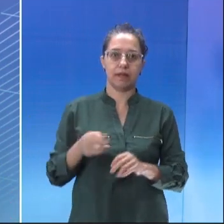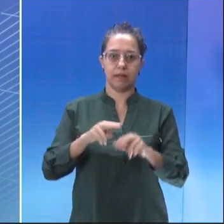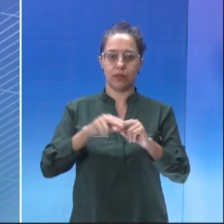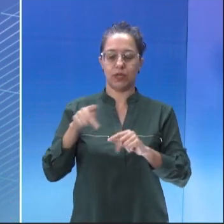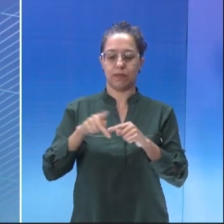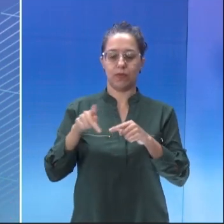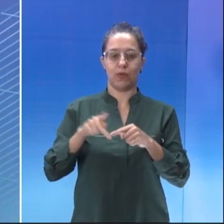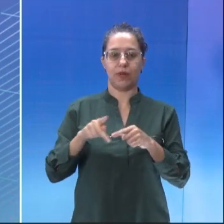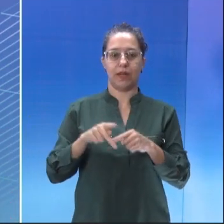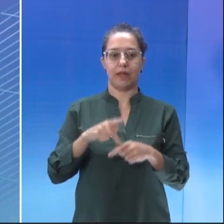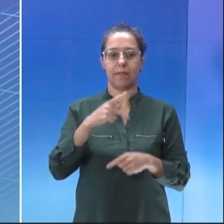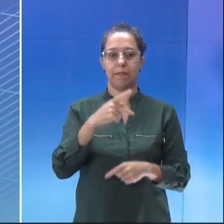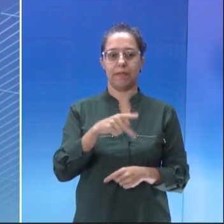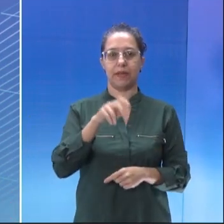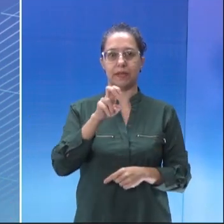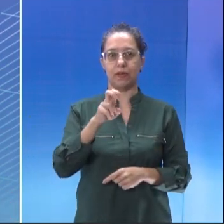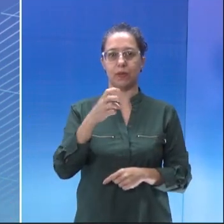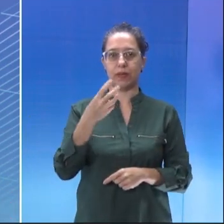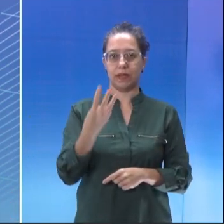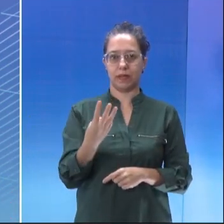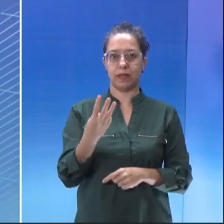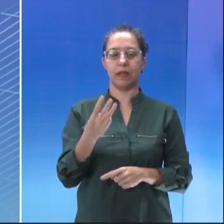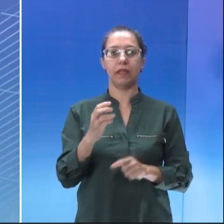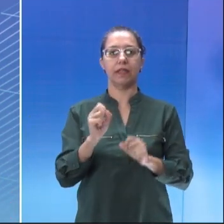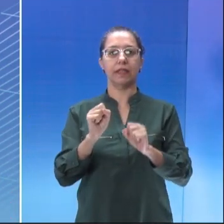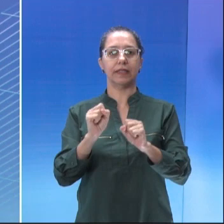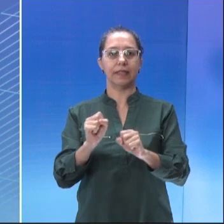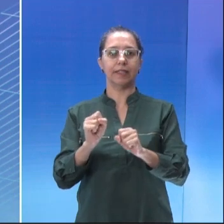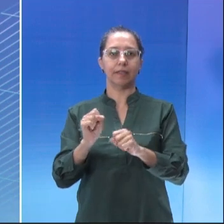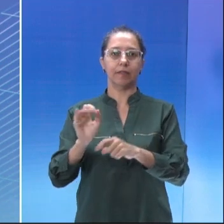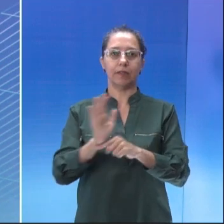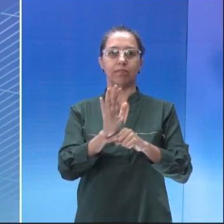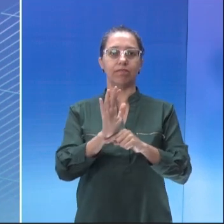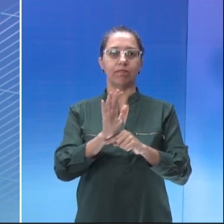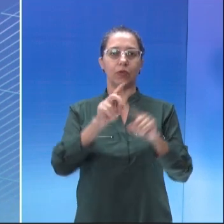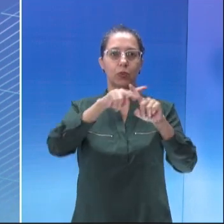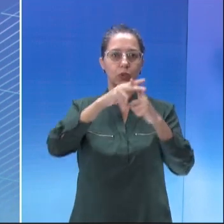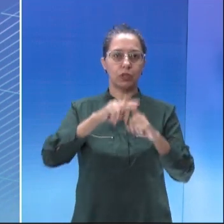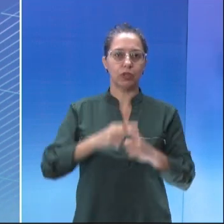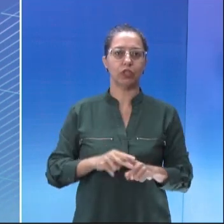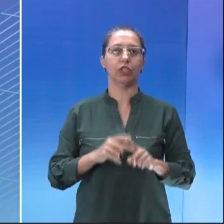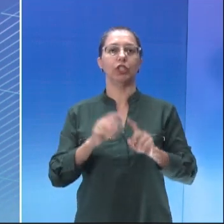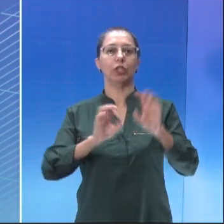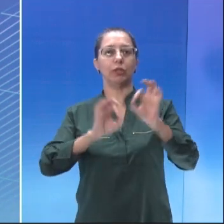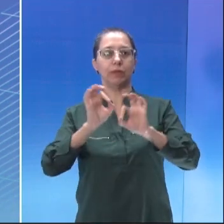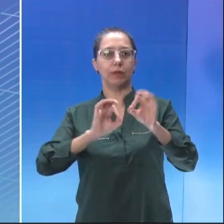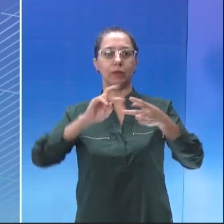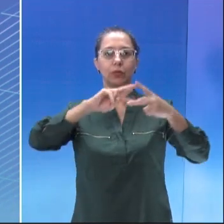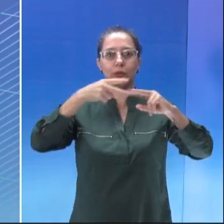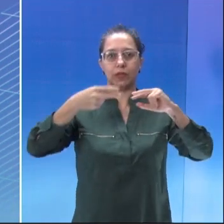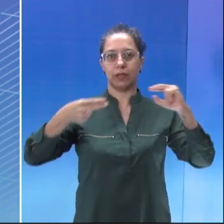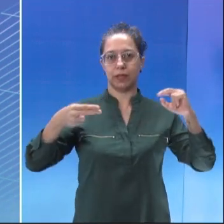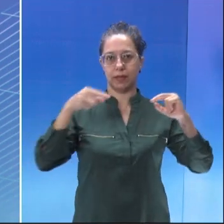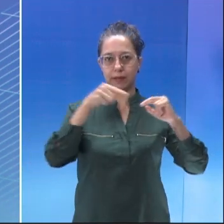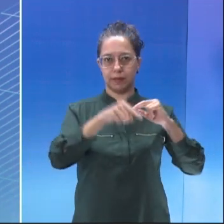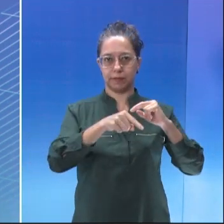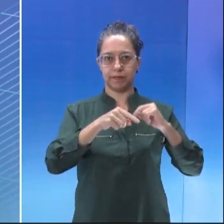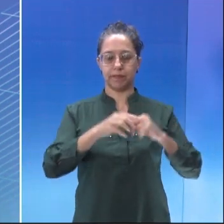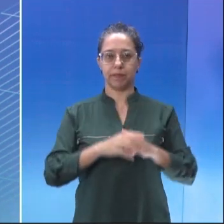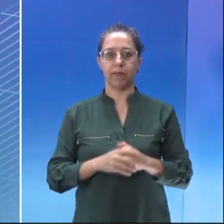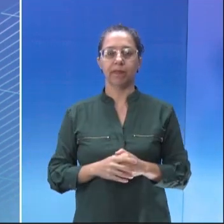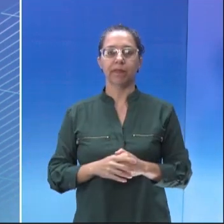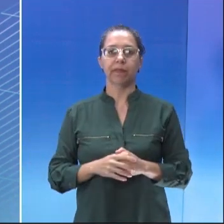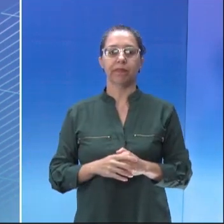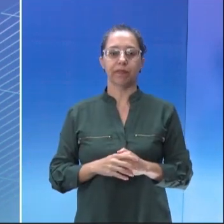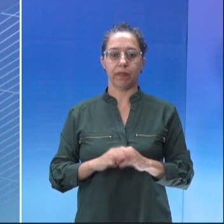proteína P53, ela vem fazendo a leitura e a correção do DNA. Agora,